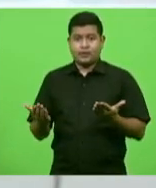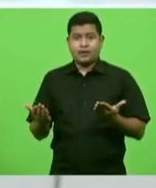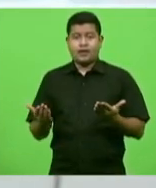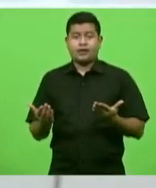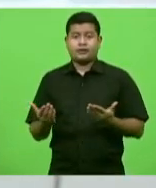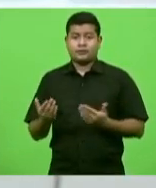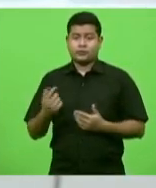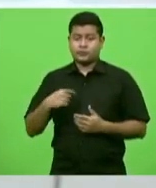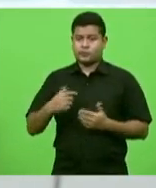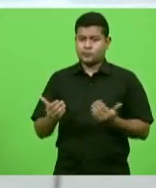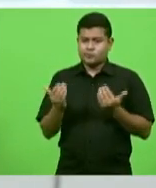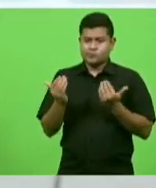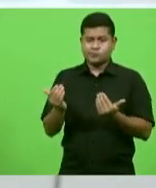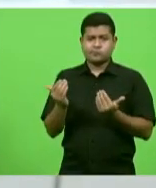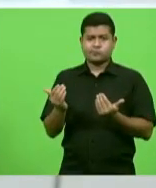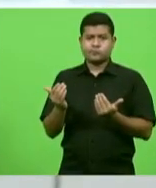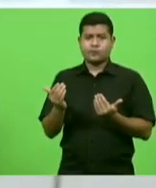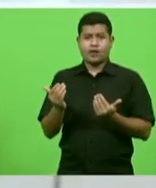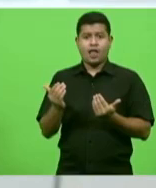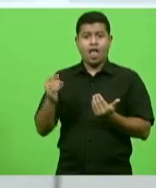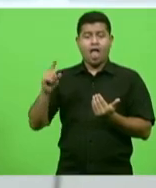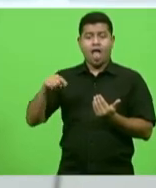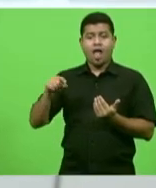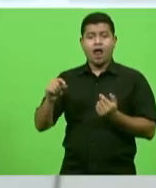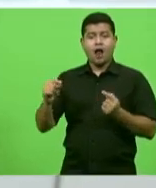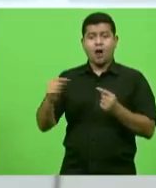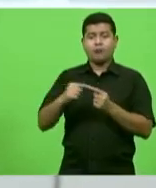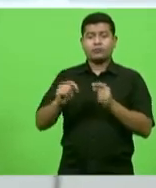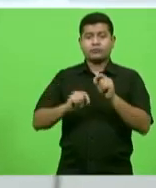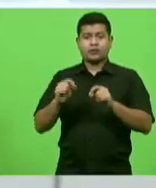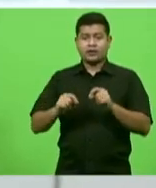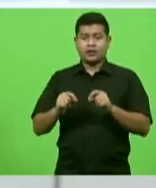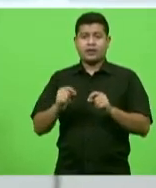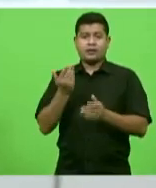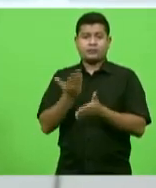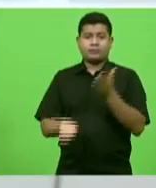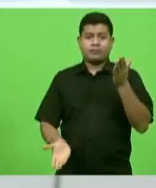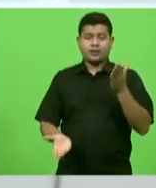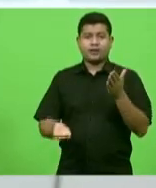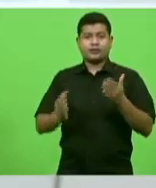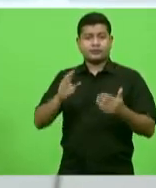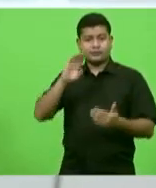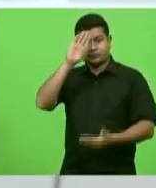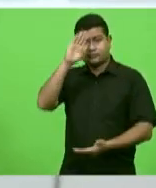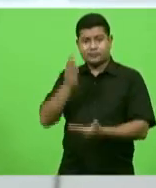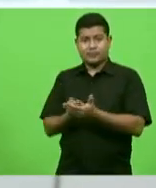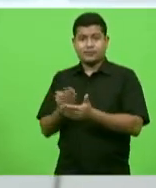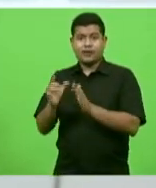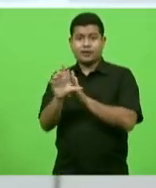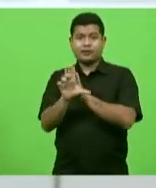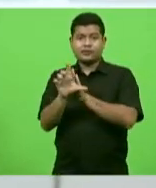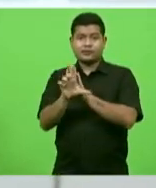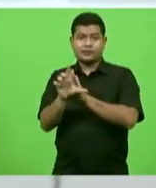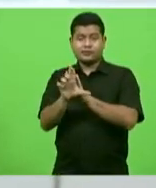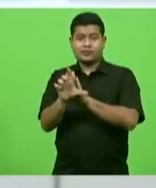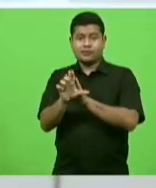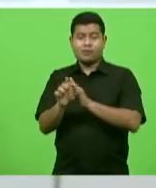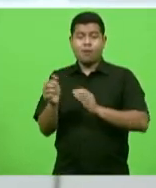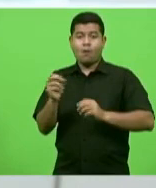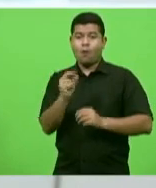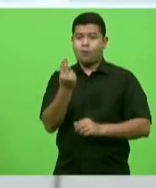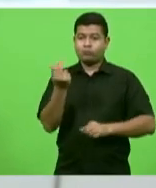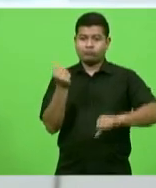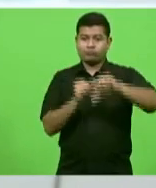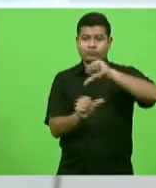desconfiança é a perda da legitimidade ou como diriam alguns mudança de